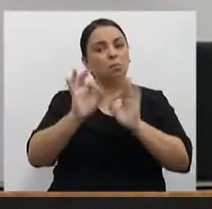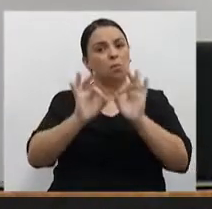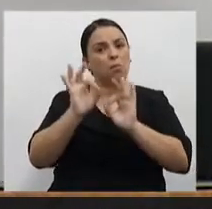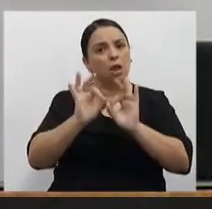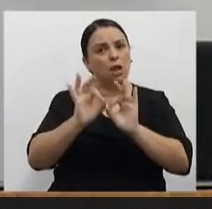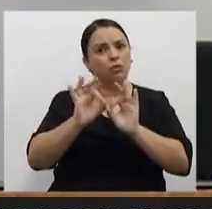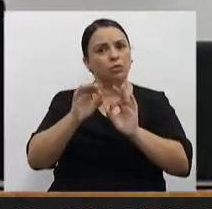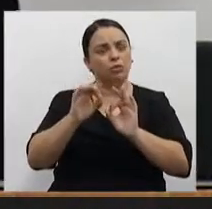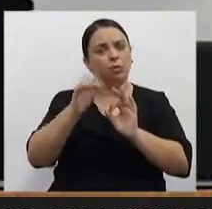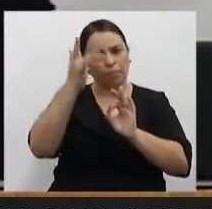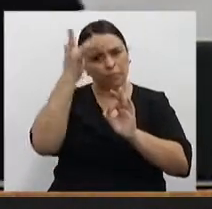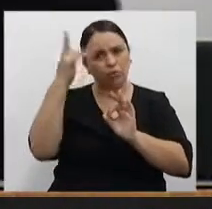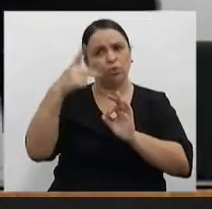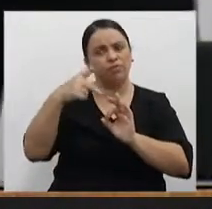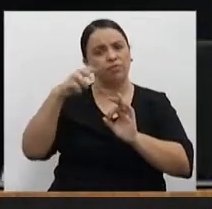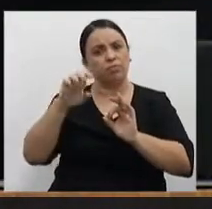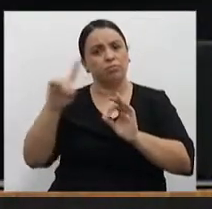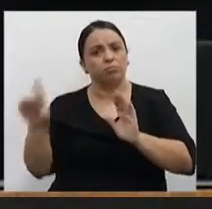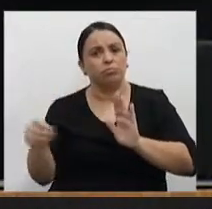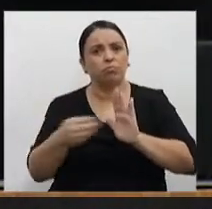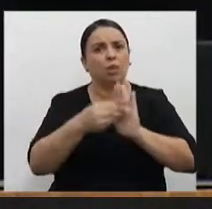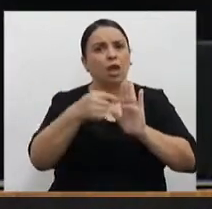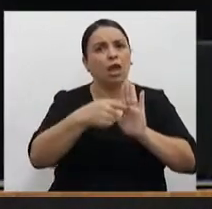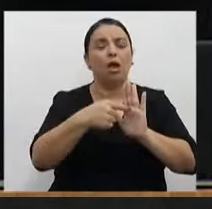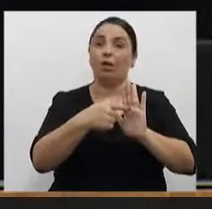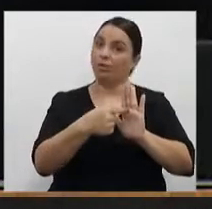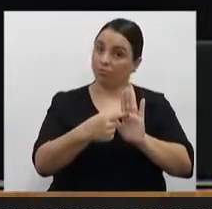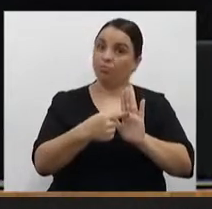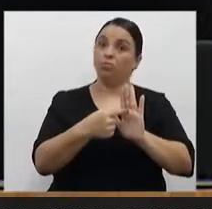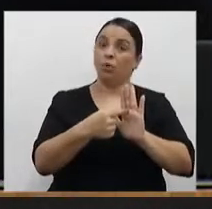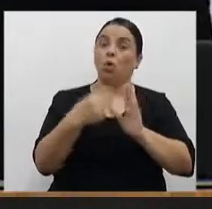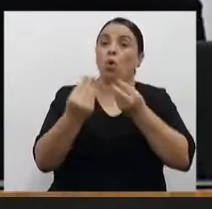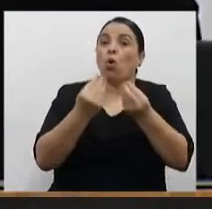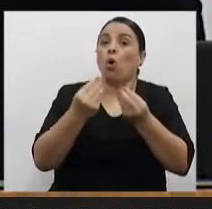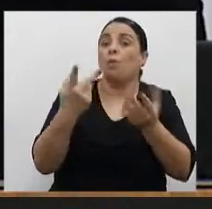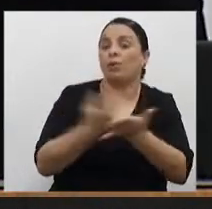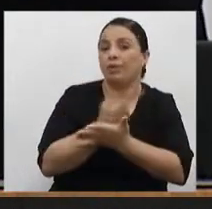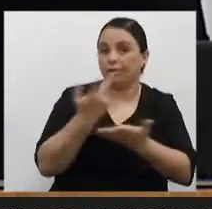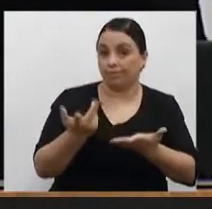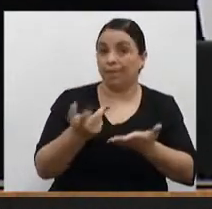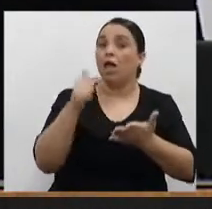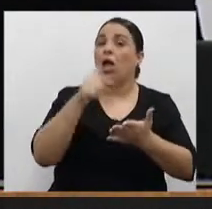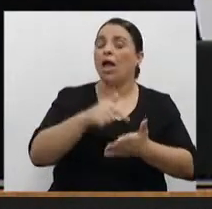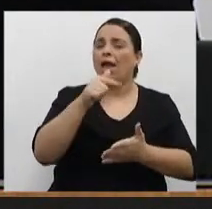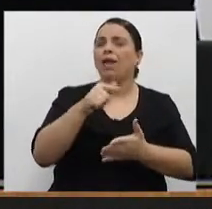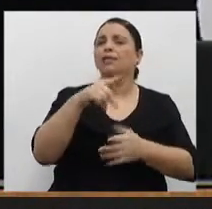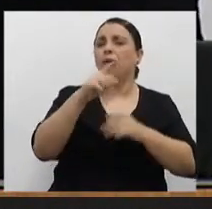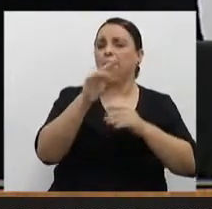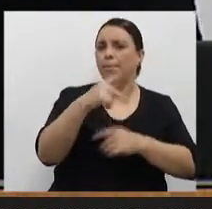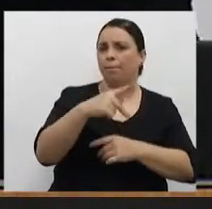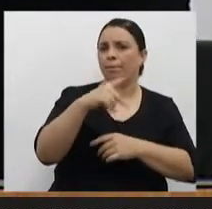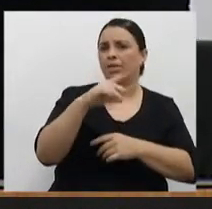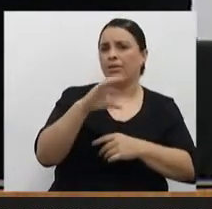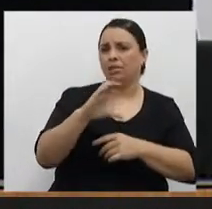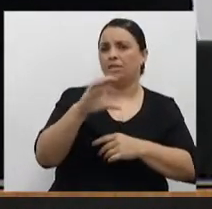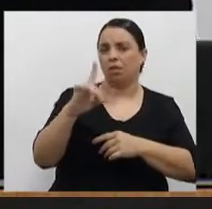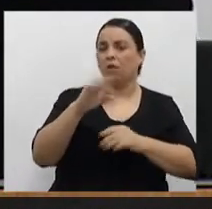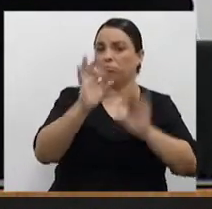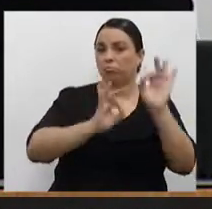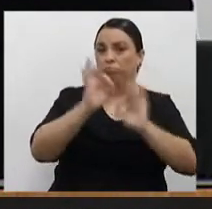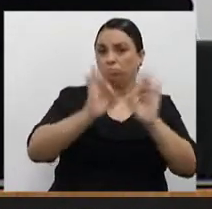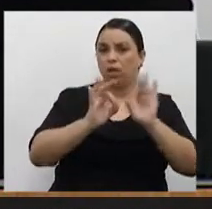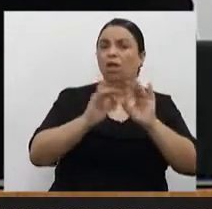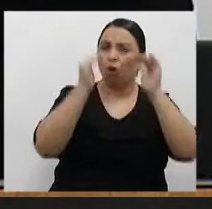Minas Gerais, ele está seguindo, né, as normativas do Ministério da Saúde, ou seja, do governo federal, e seguindo